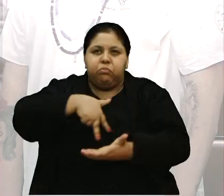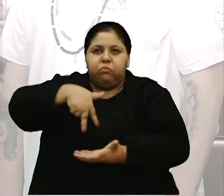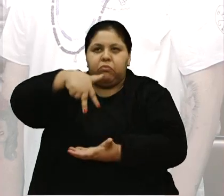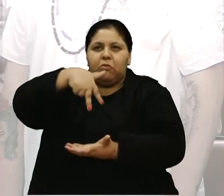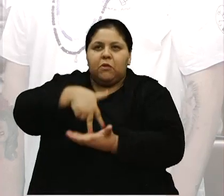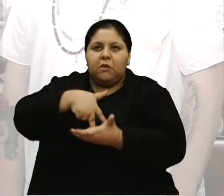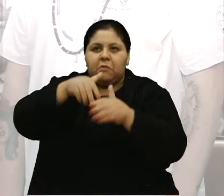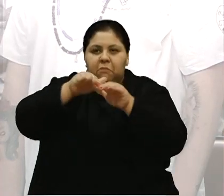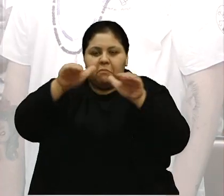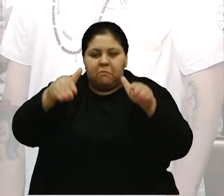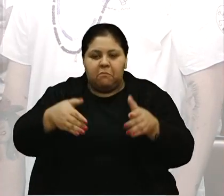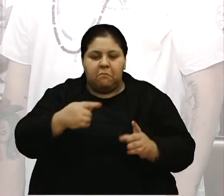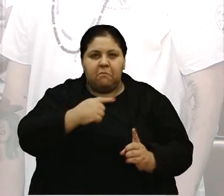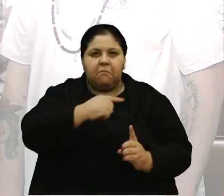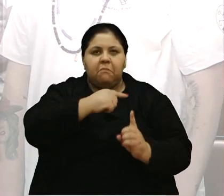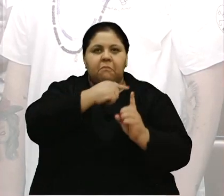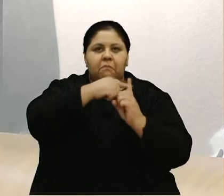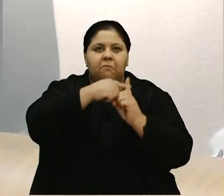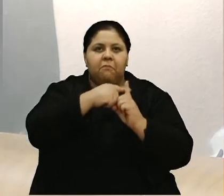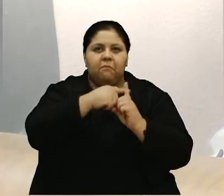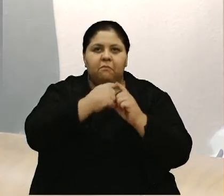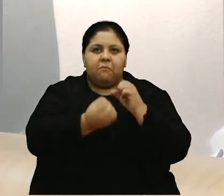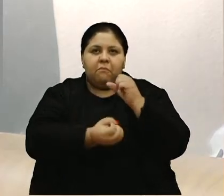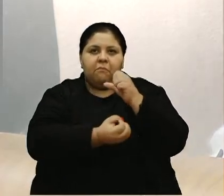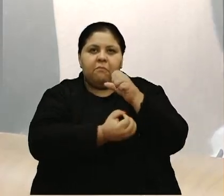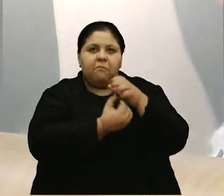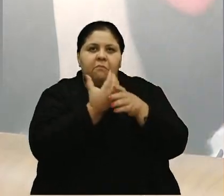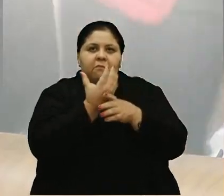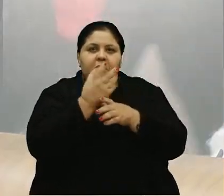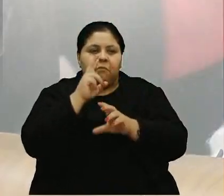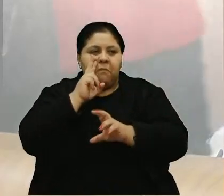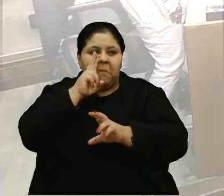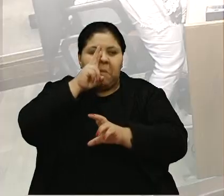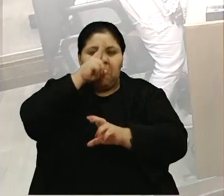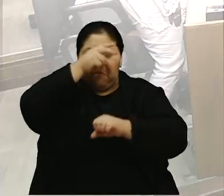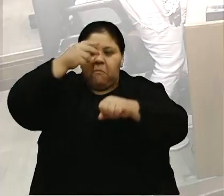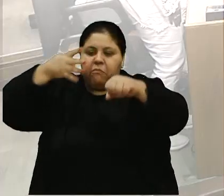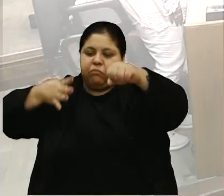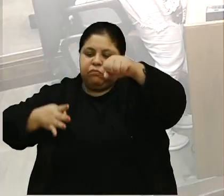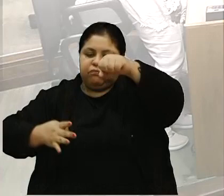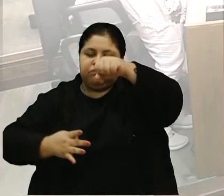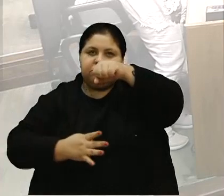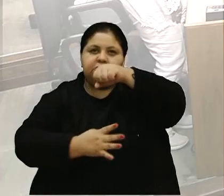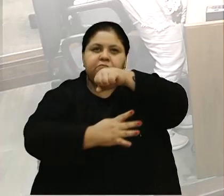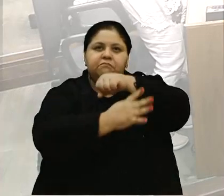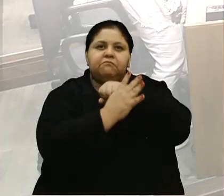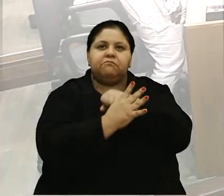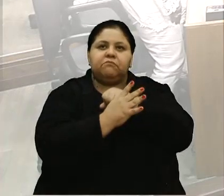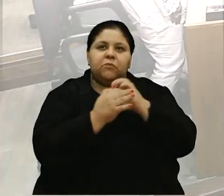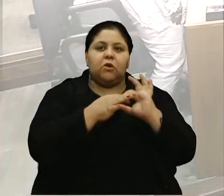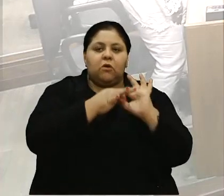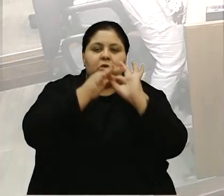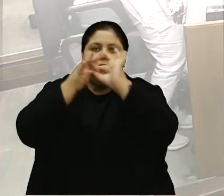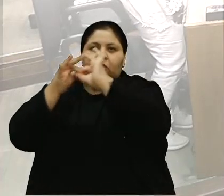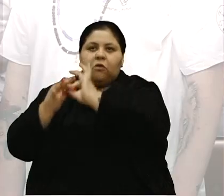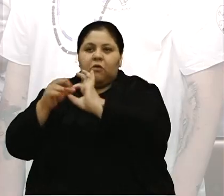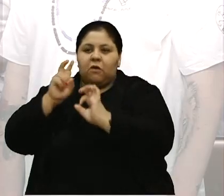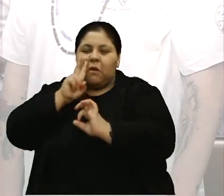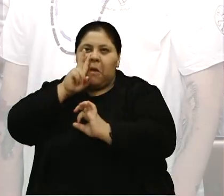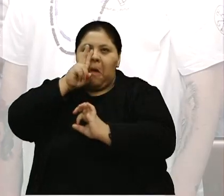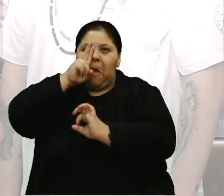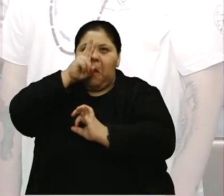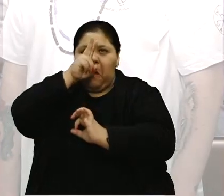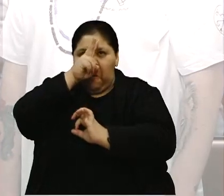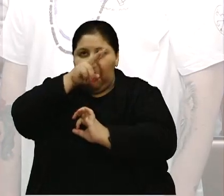deste templo, produção do esforço imigrante, aliado ao